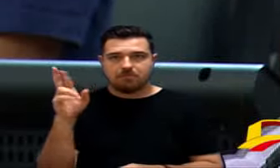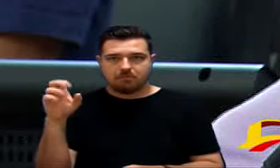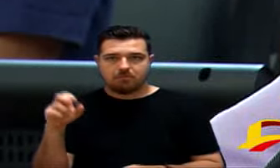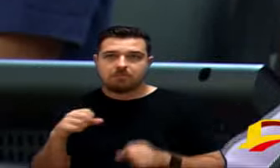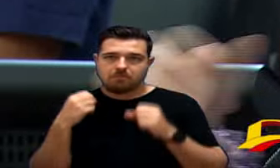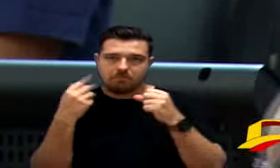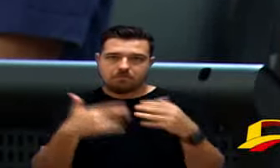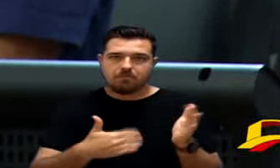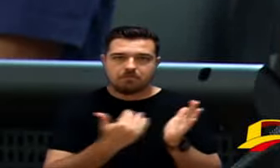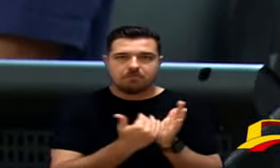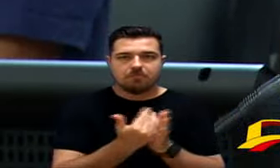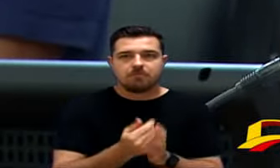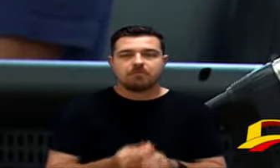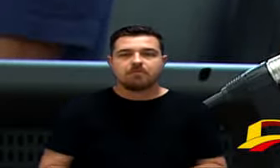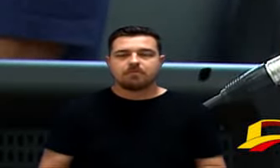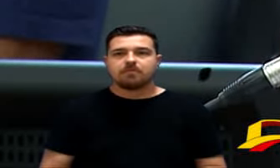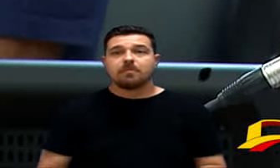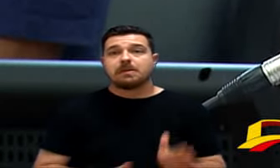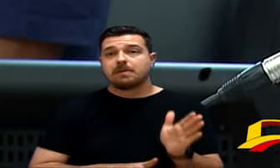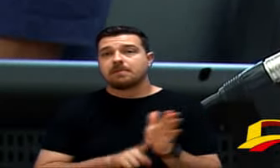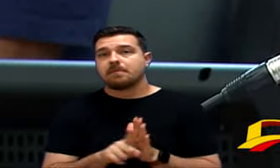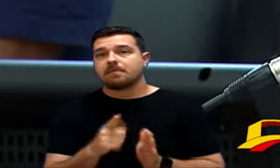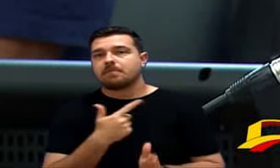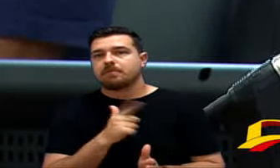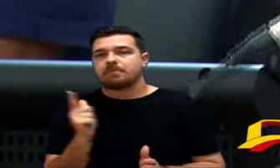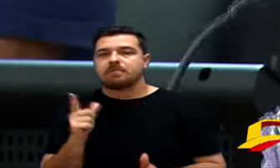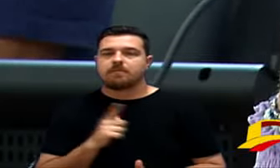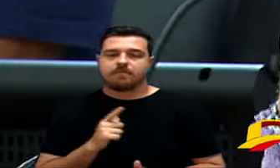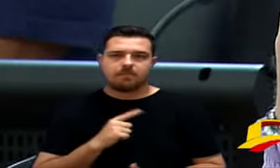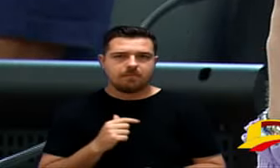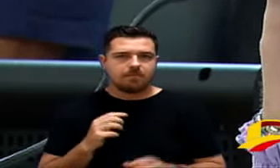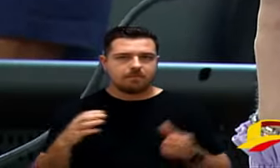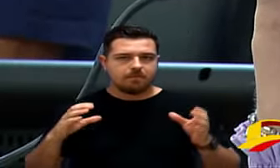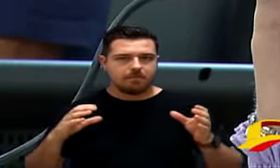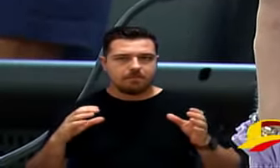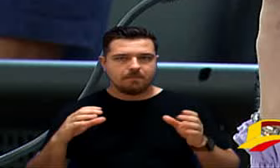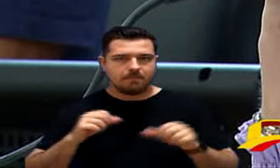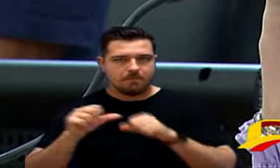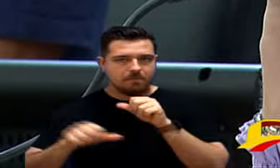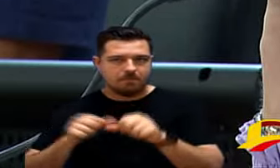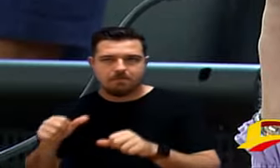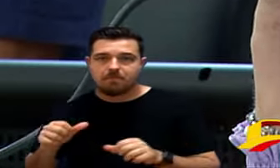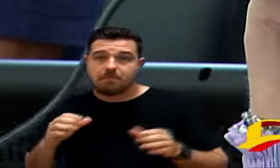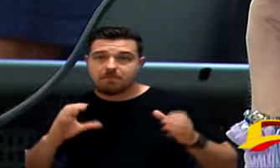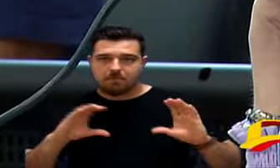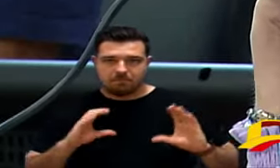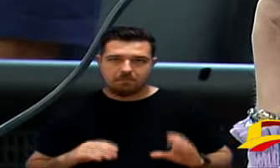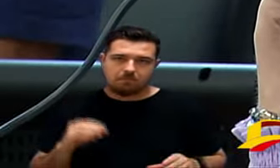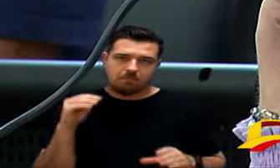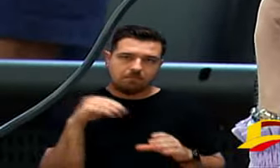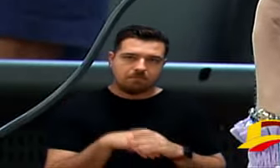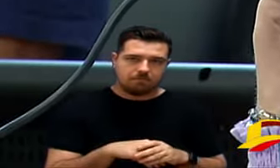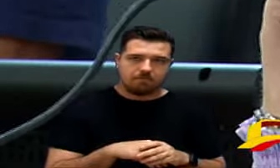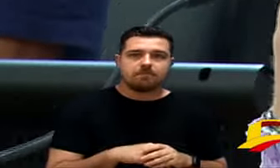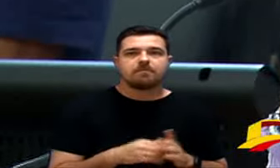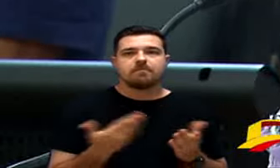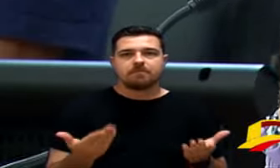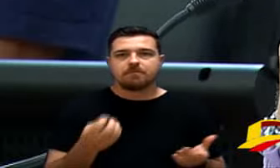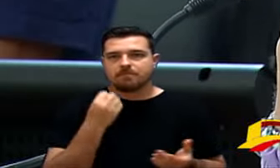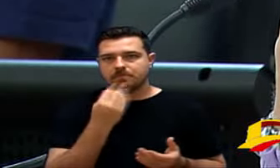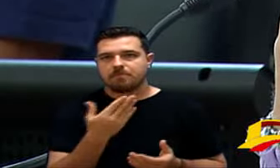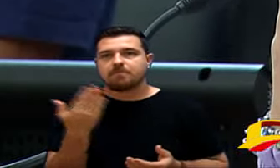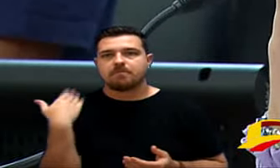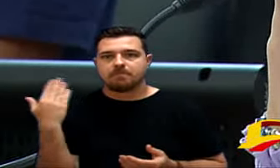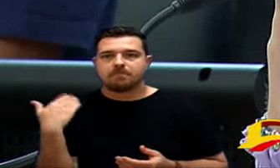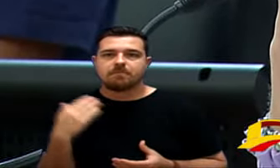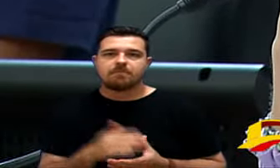Ah só uma Uma uma questão O senhor falou que teve esse essa mudança né teve essa esse concurso interno de